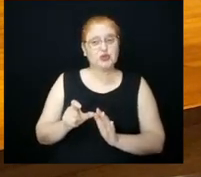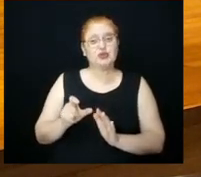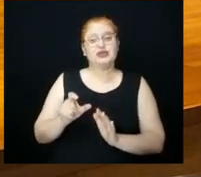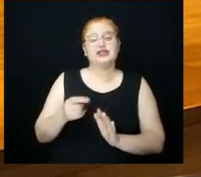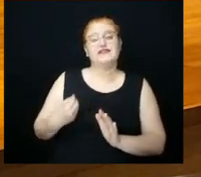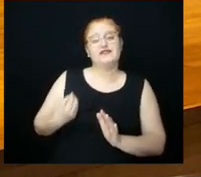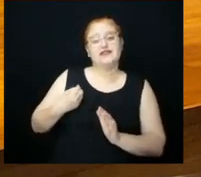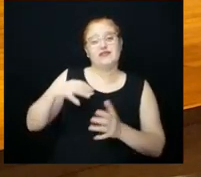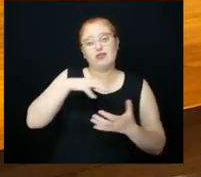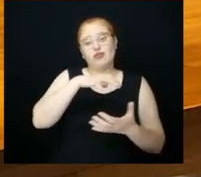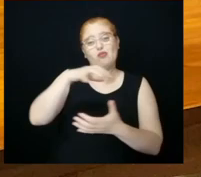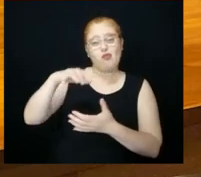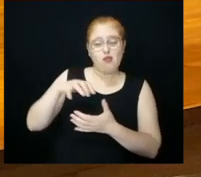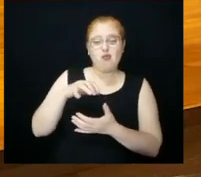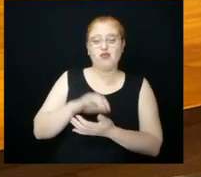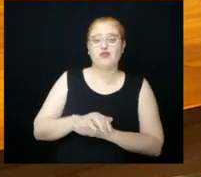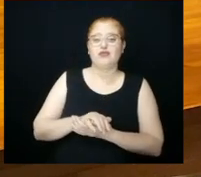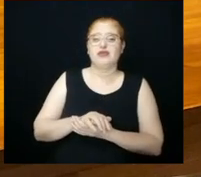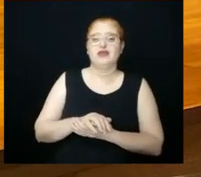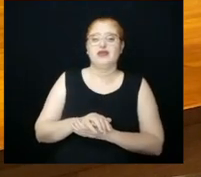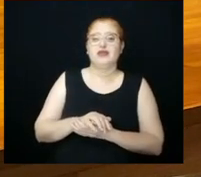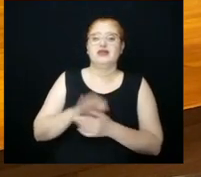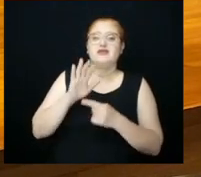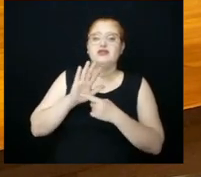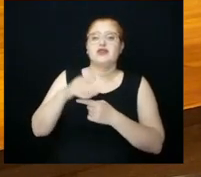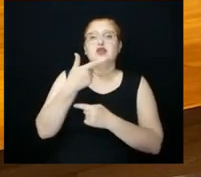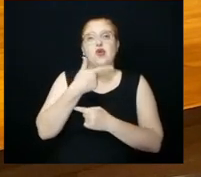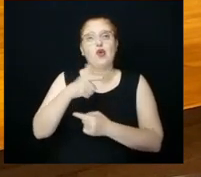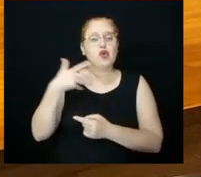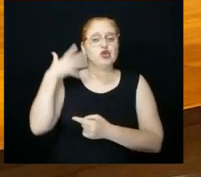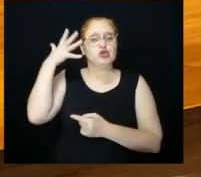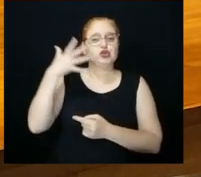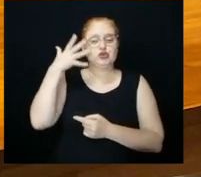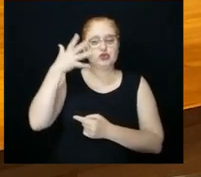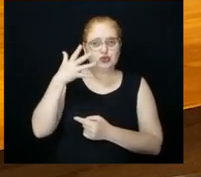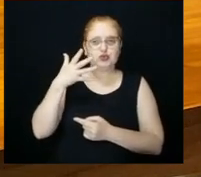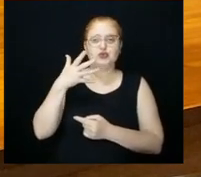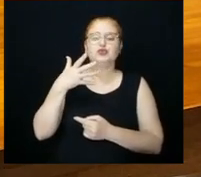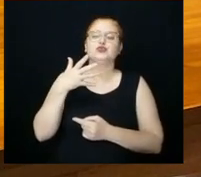mundo levando esse outro discurso de afirmação. Né?